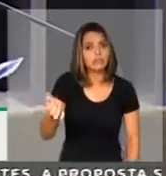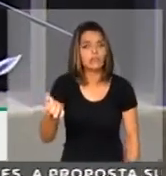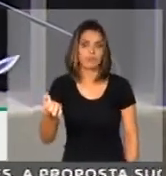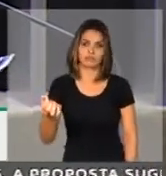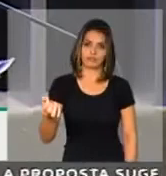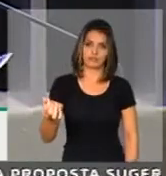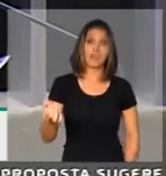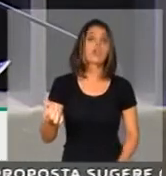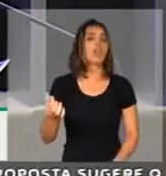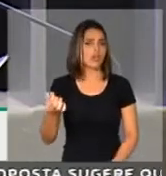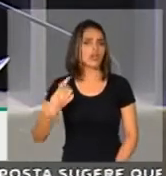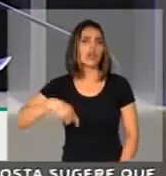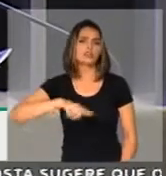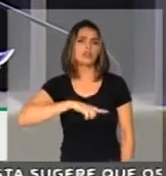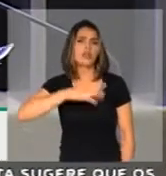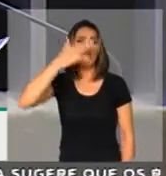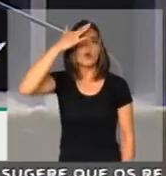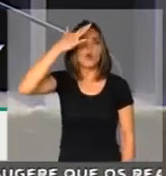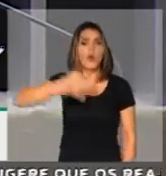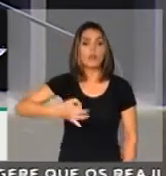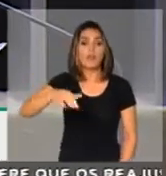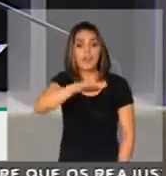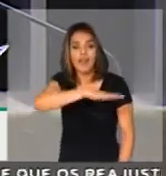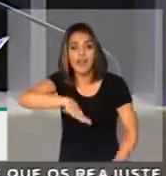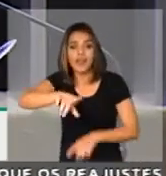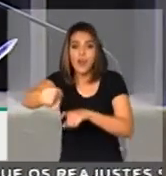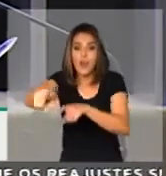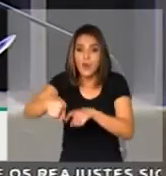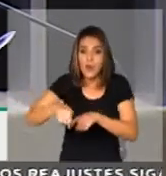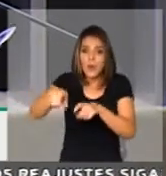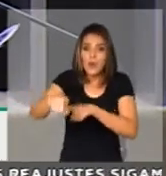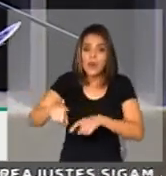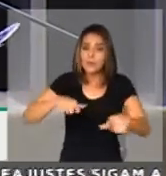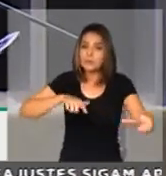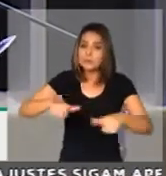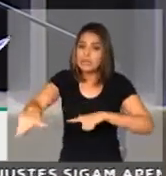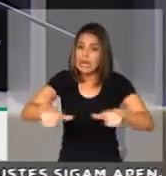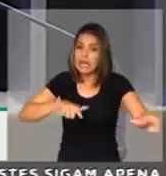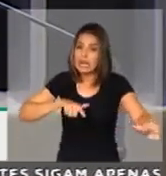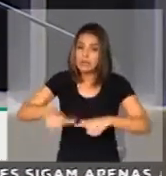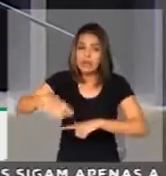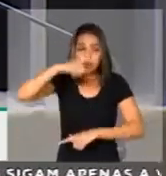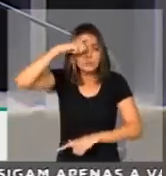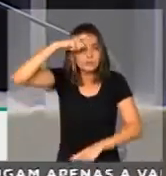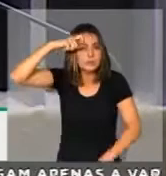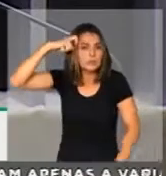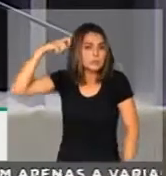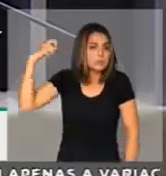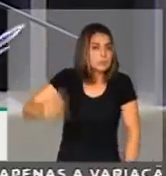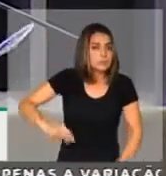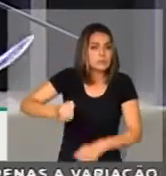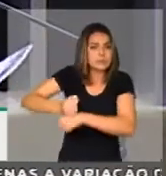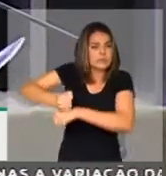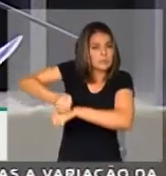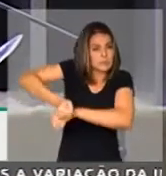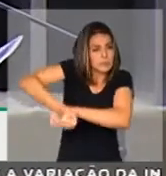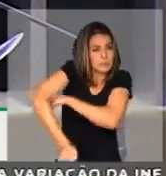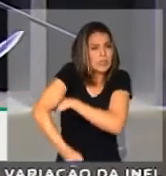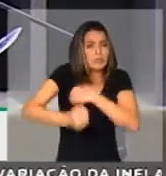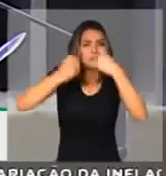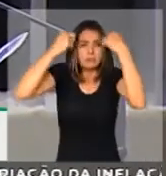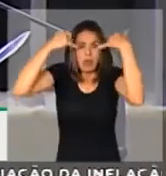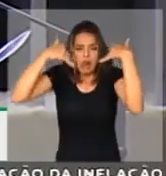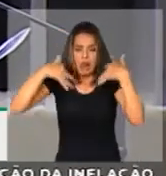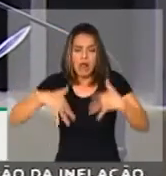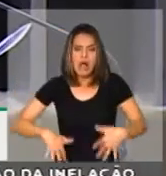anos. E nós entendemos que no meio rural as atividades são desgastantes, degradantes, e